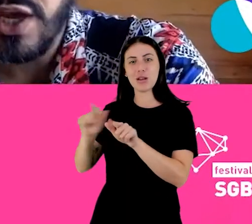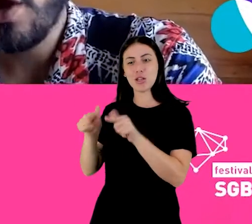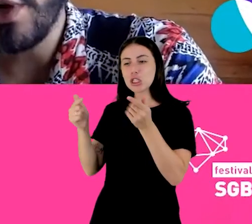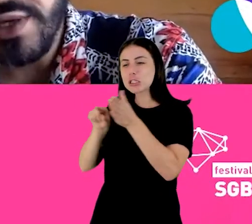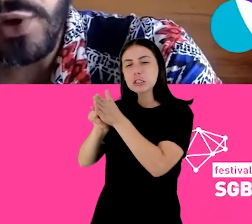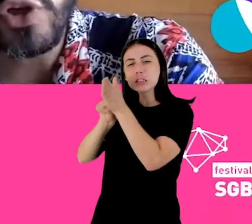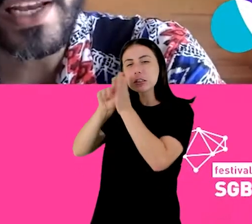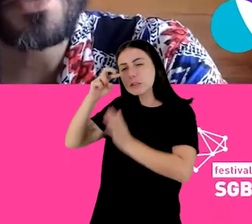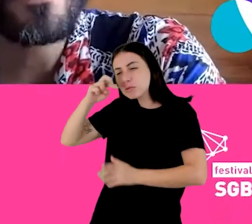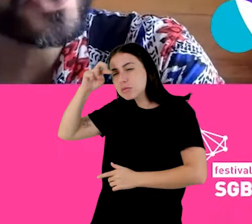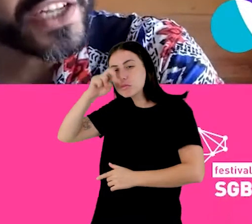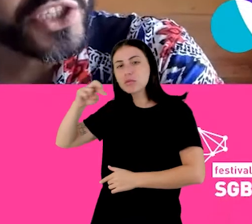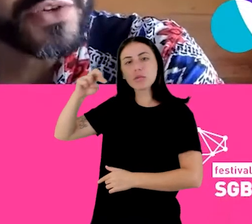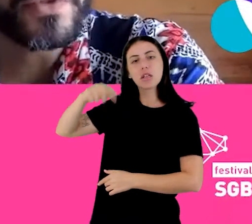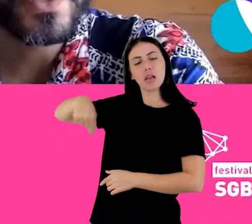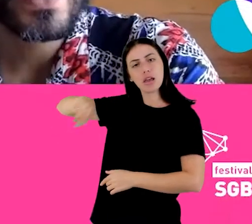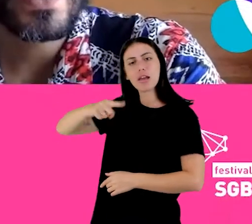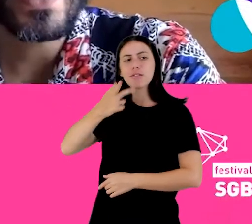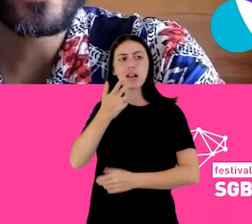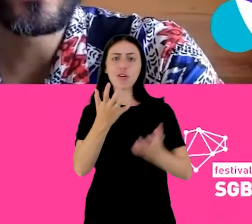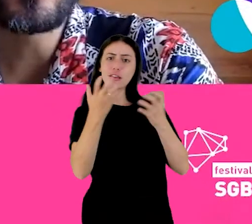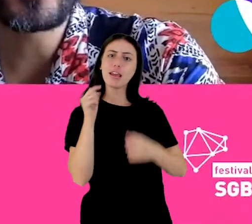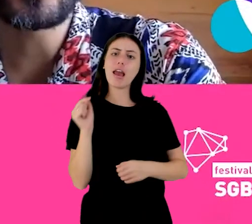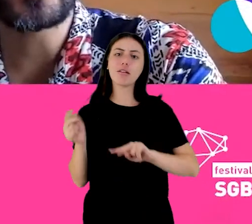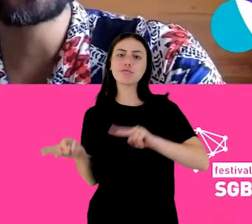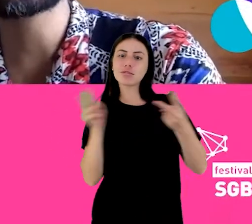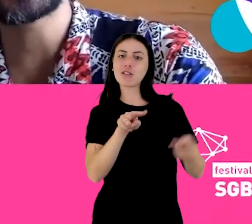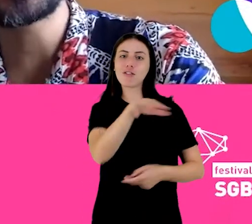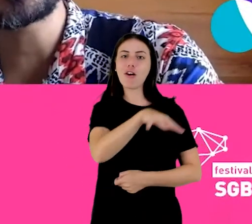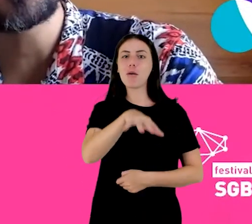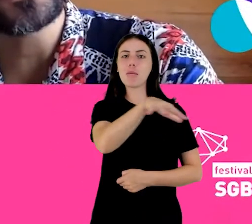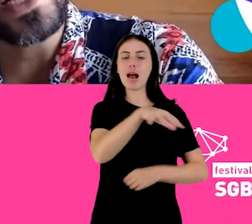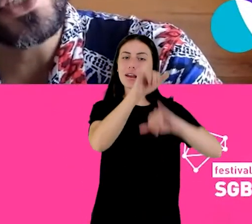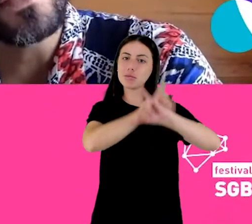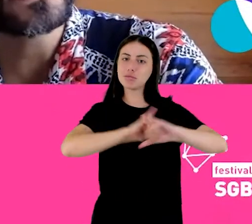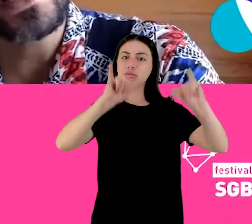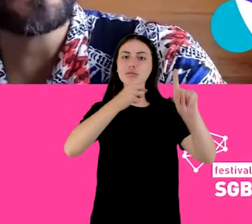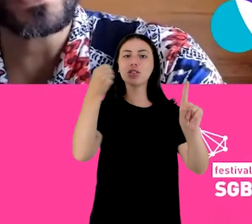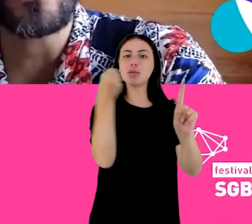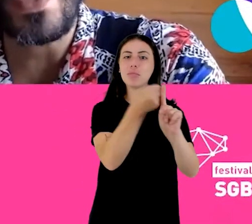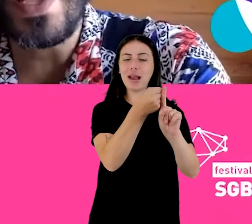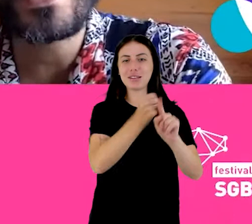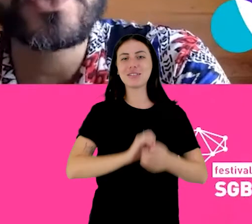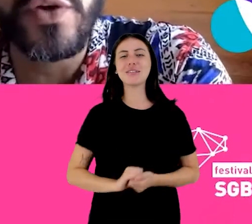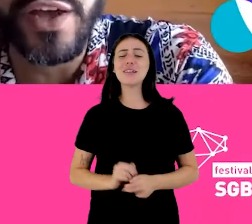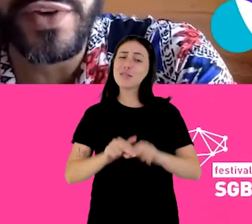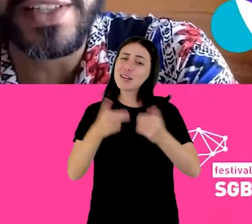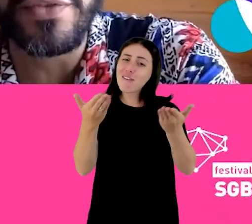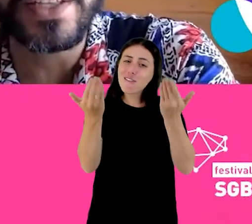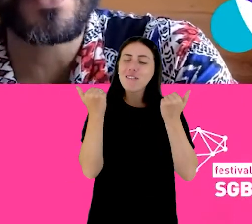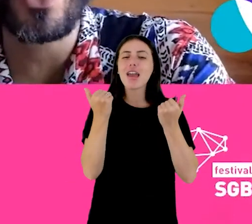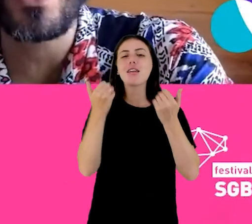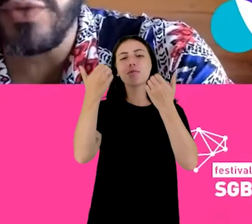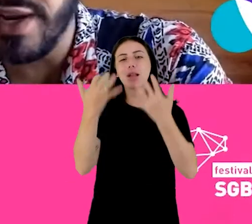obrigatoriamente. Por exemplo, é o jornalismo investigativo. No Good Pitch, a gente tem muitos jornalistas investigativos que falaram, é isso que eu quero